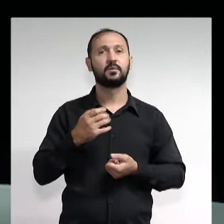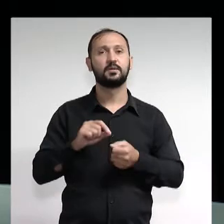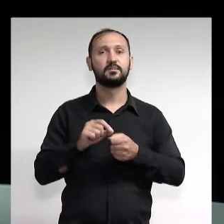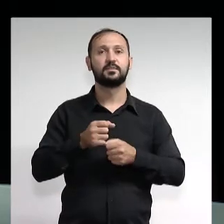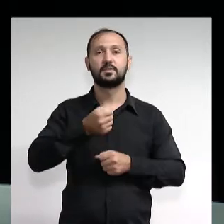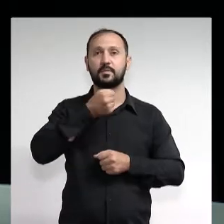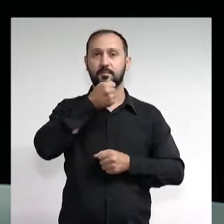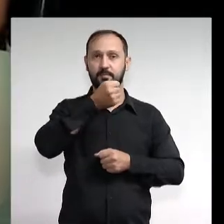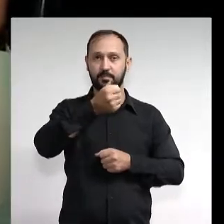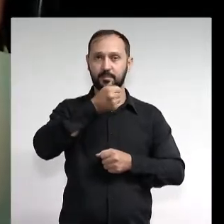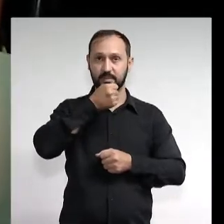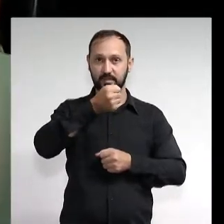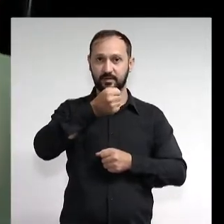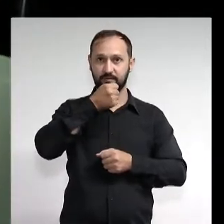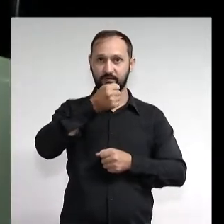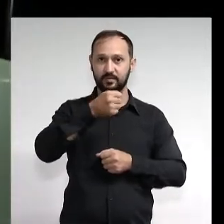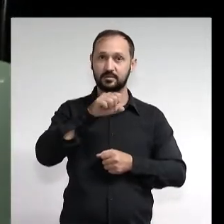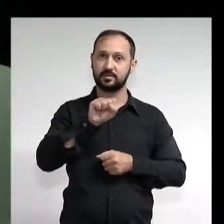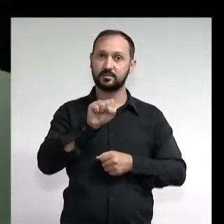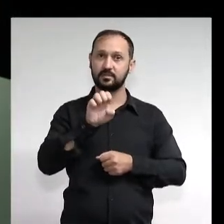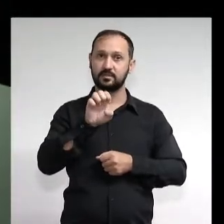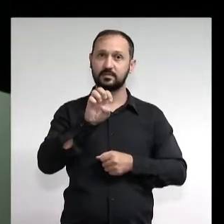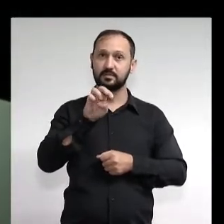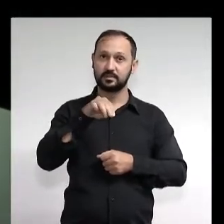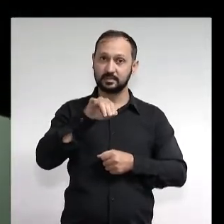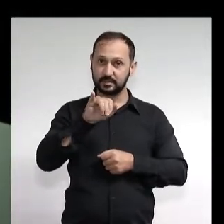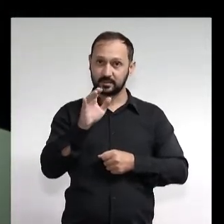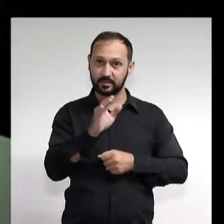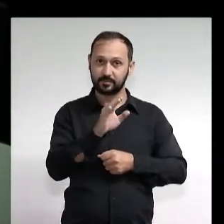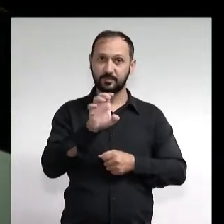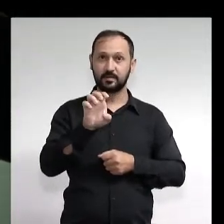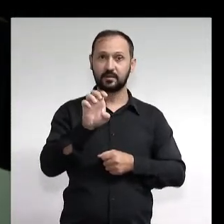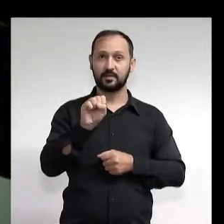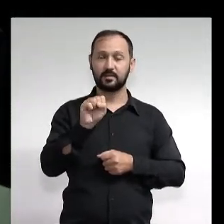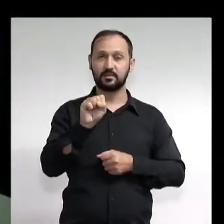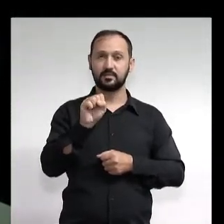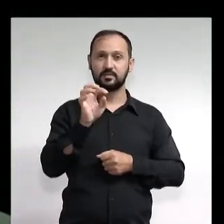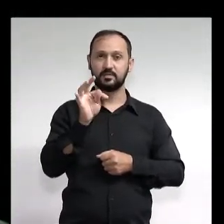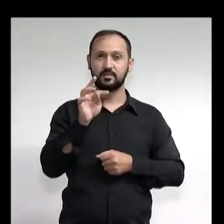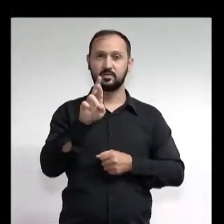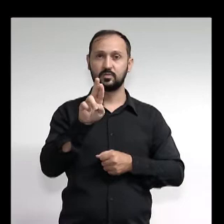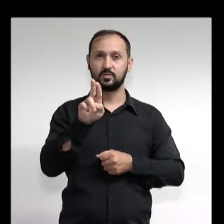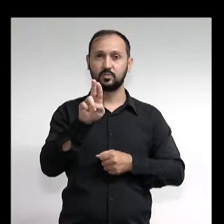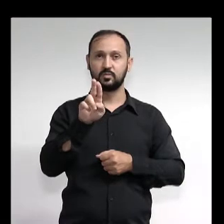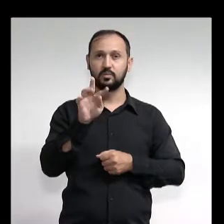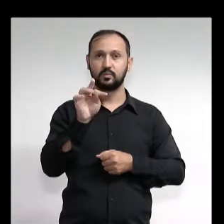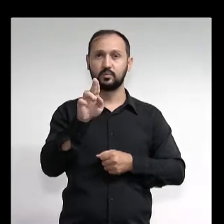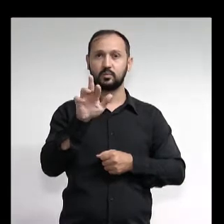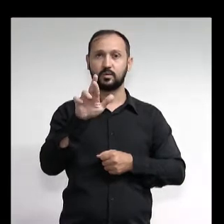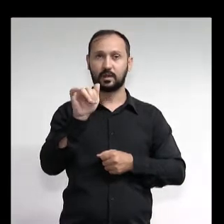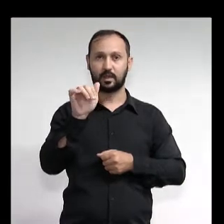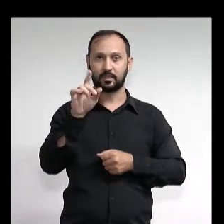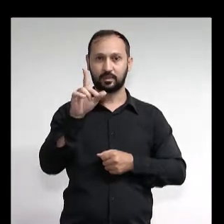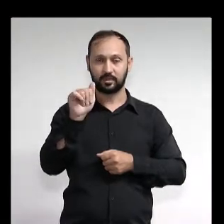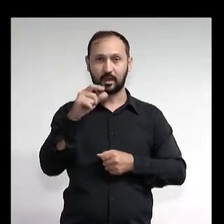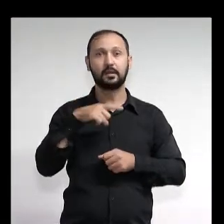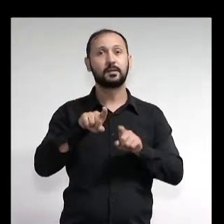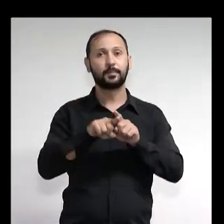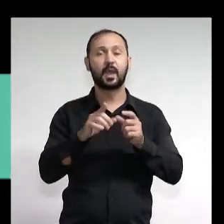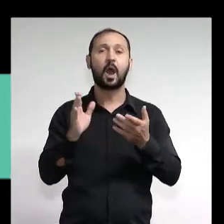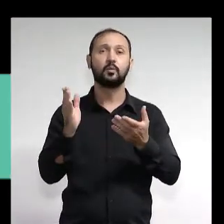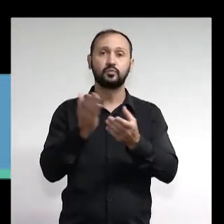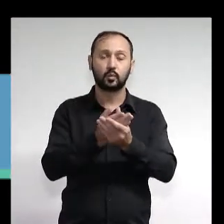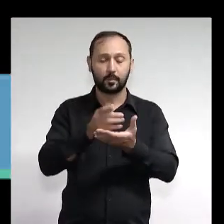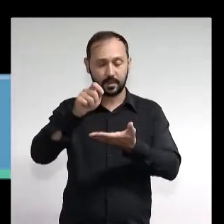optou? Eu optei por fazer uma entrevista semi-estruturada e análise de documentos.